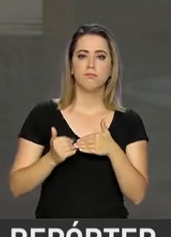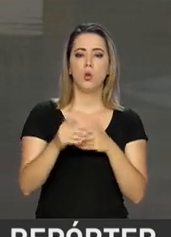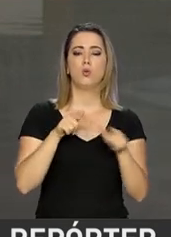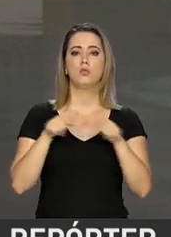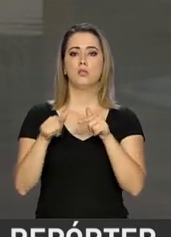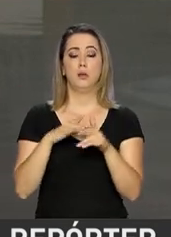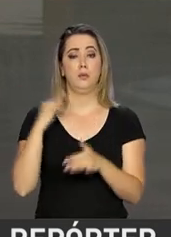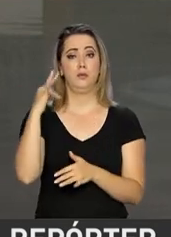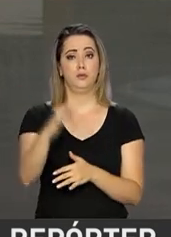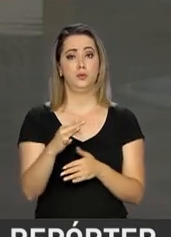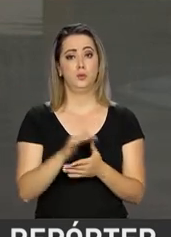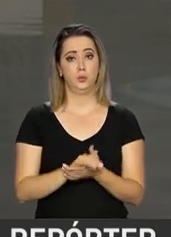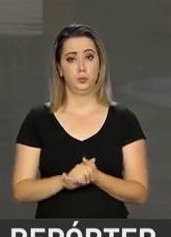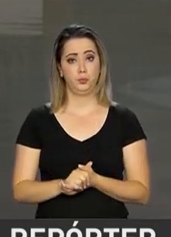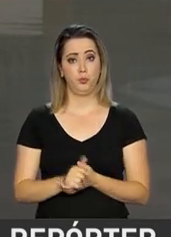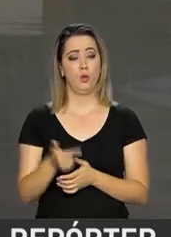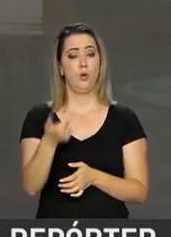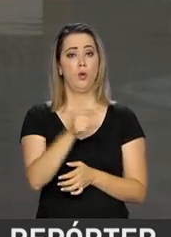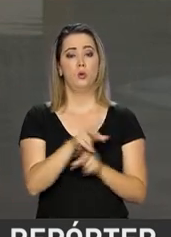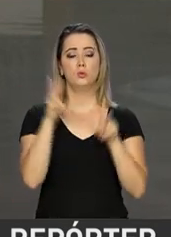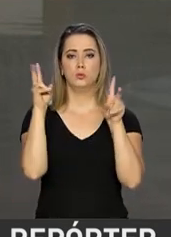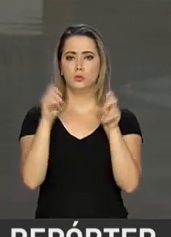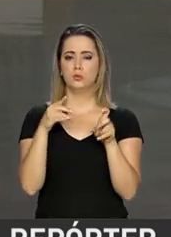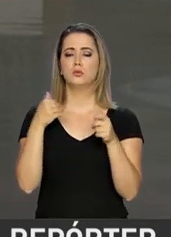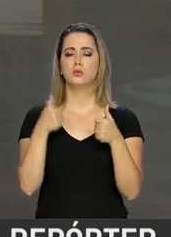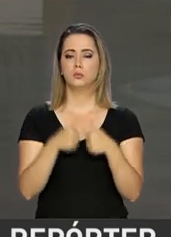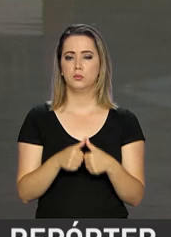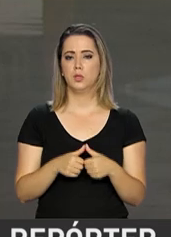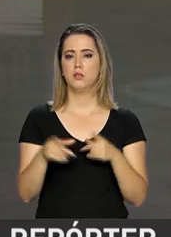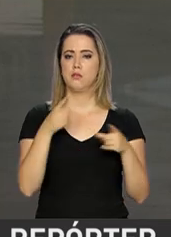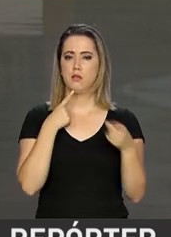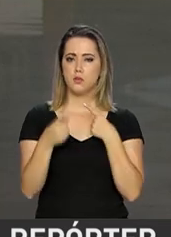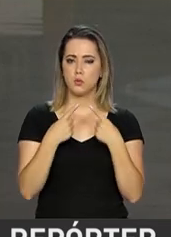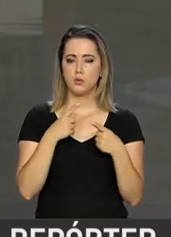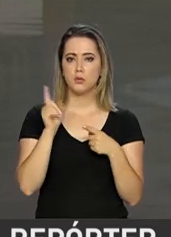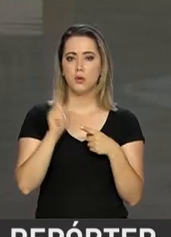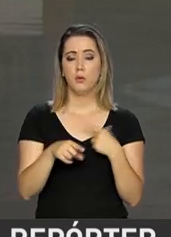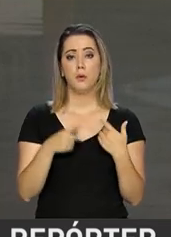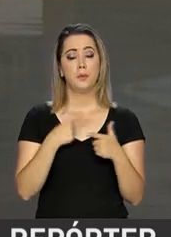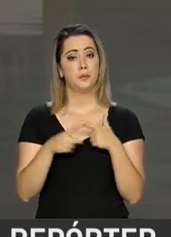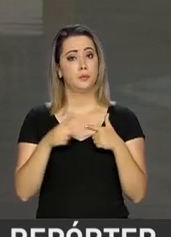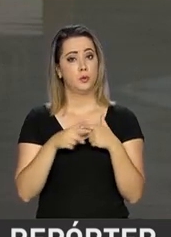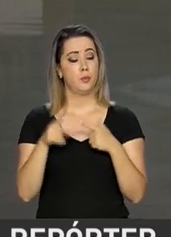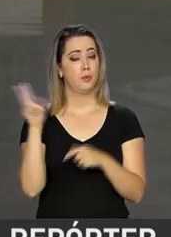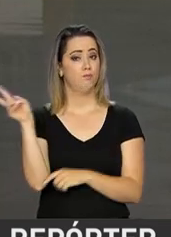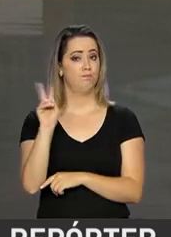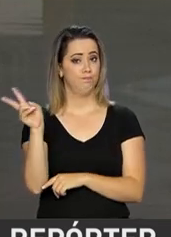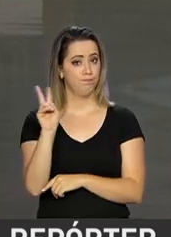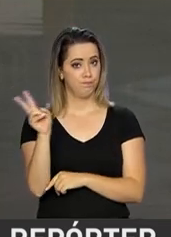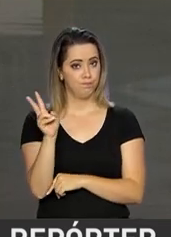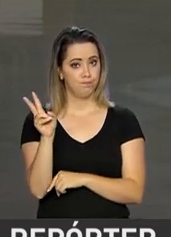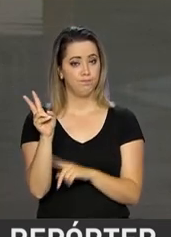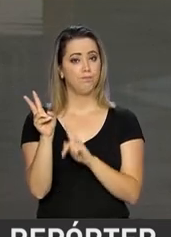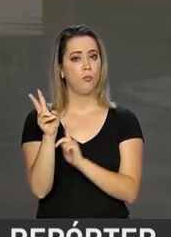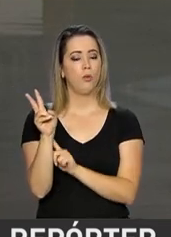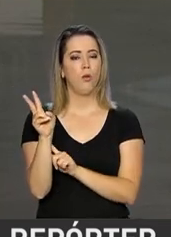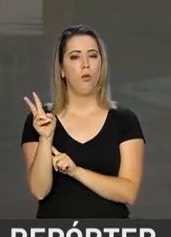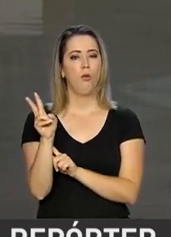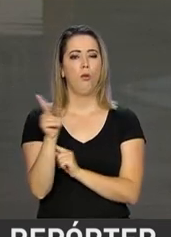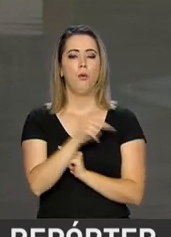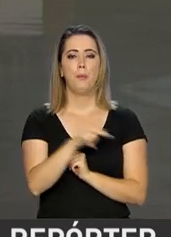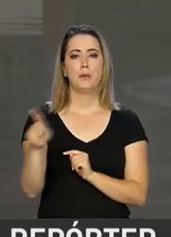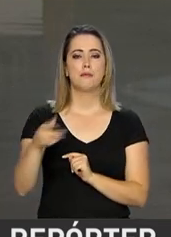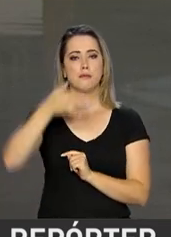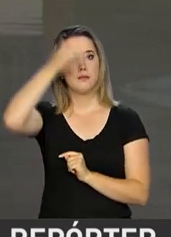futuras outro assunto que vai estar na pauta de discussão é a situação na venezuela o presidente michel temer